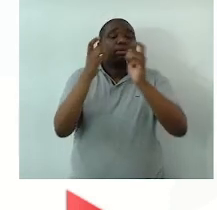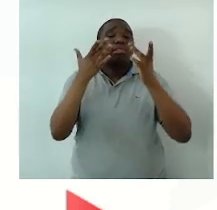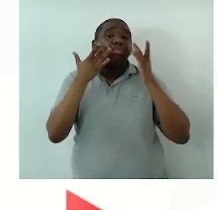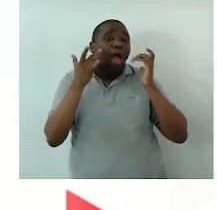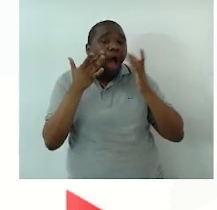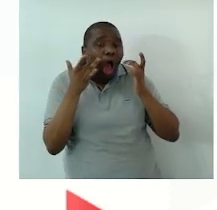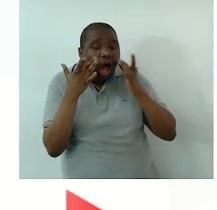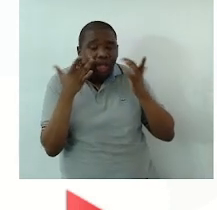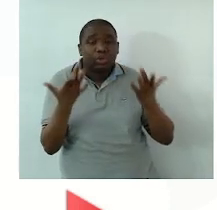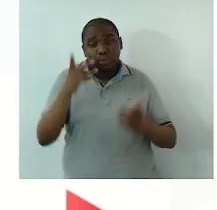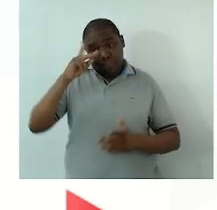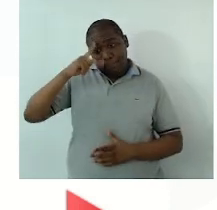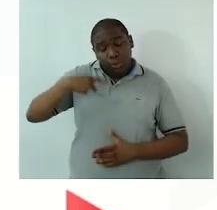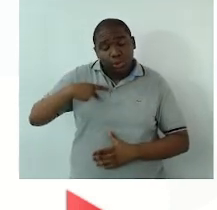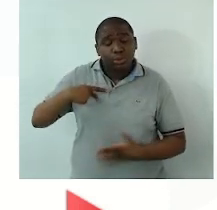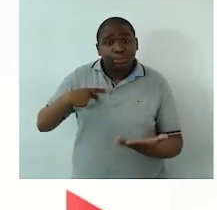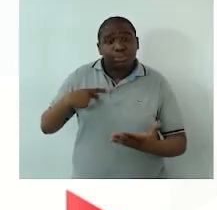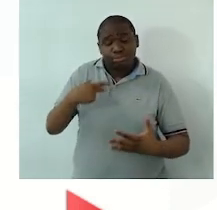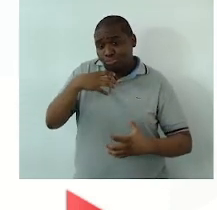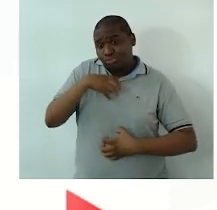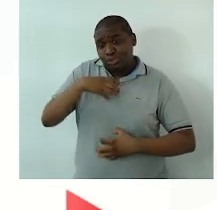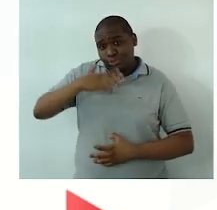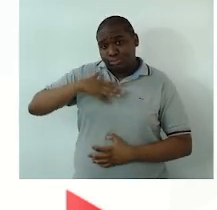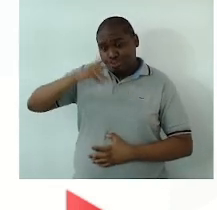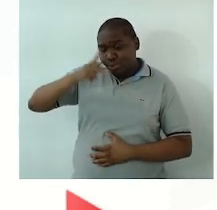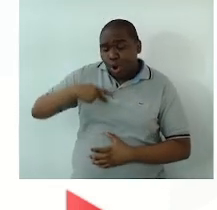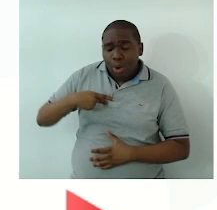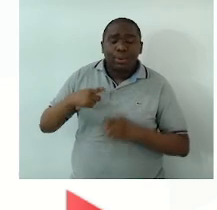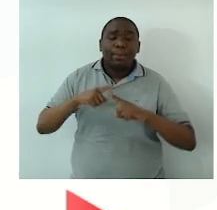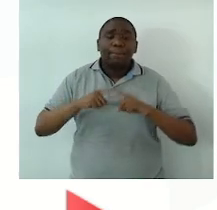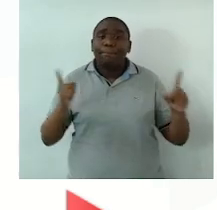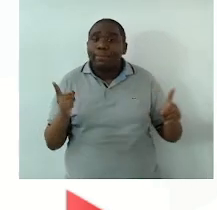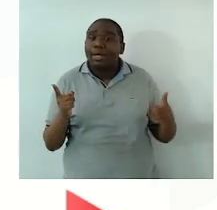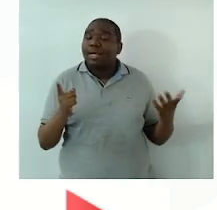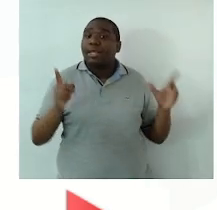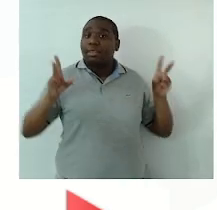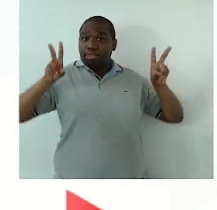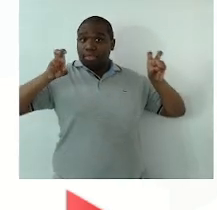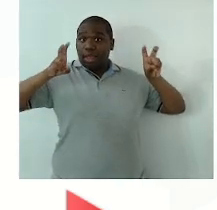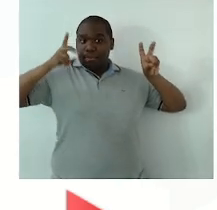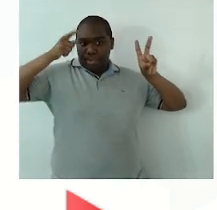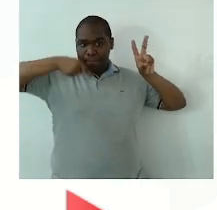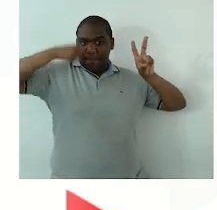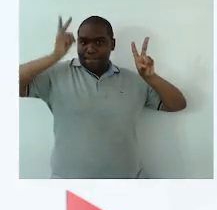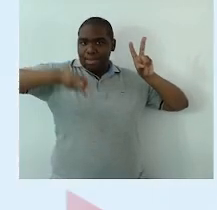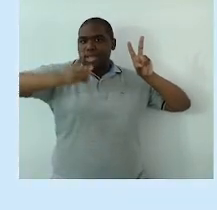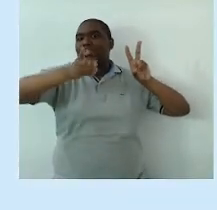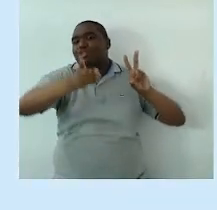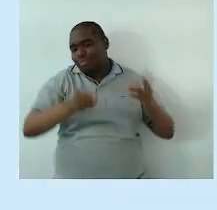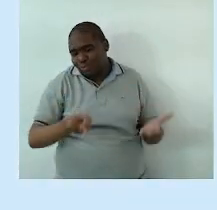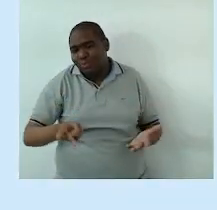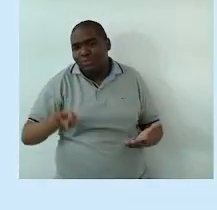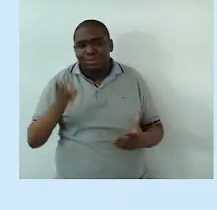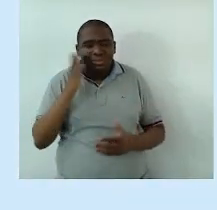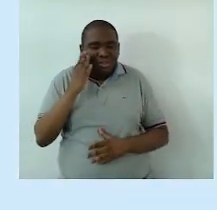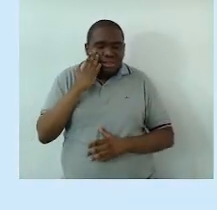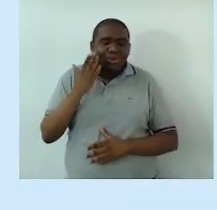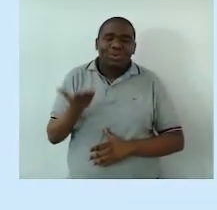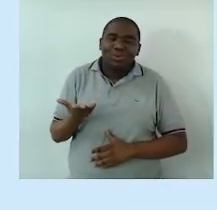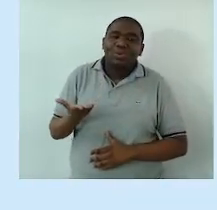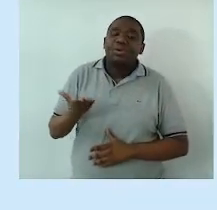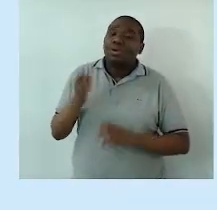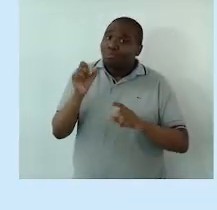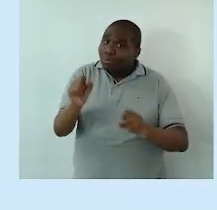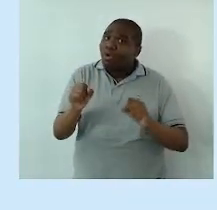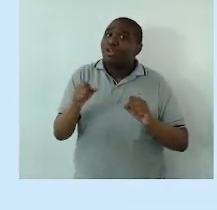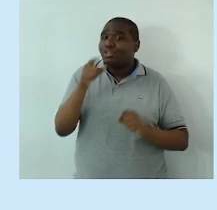teatral, feita com um estilo próprio, certo? Mas sem fugir ao tema original da obra, né? Então, assim, você pode fazer a